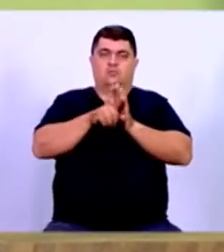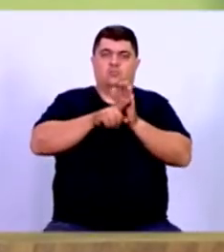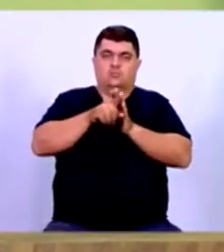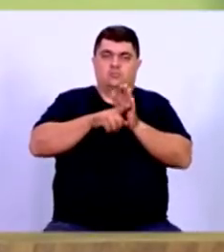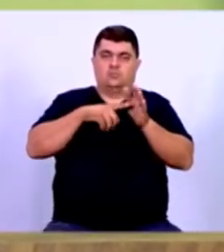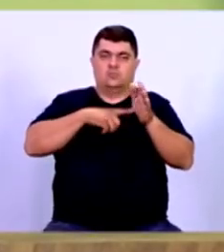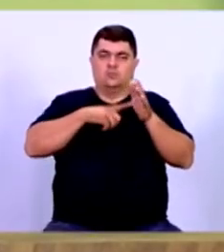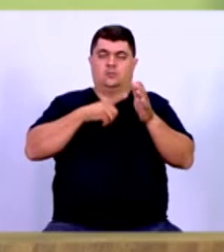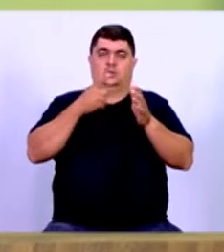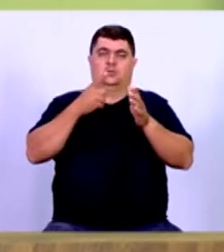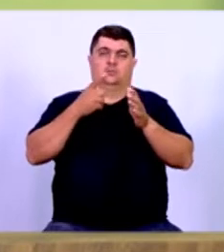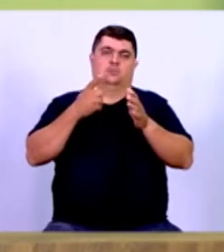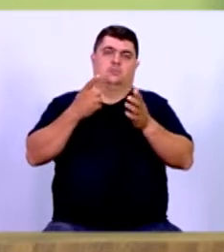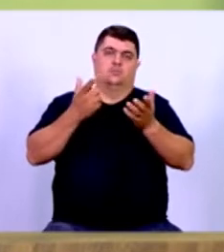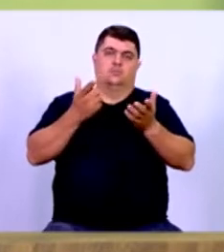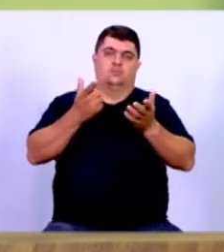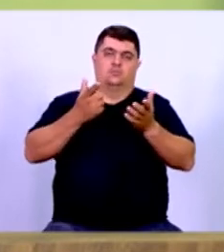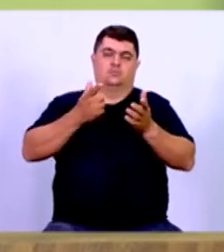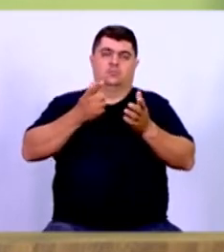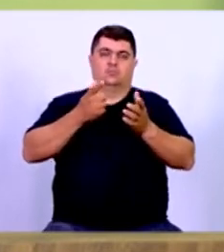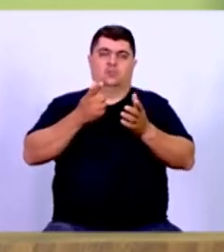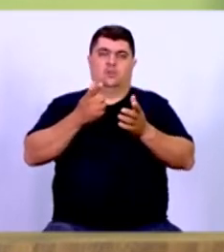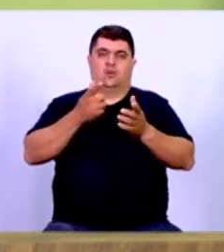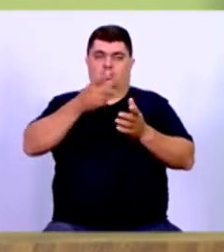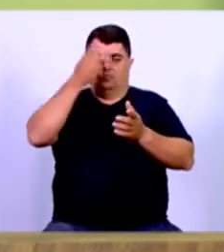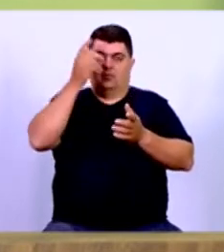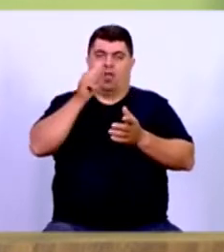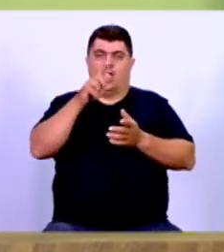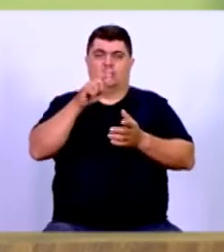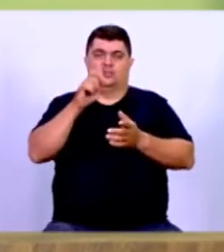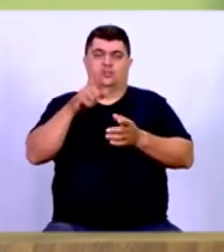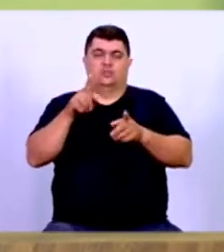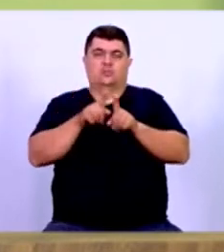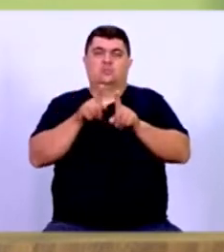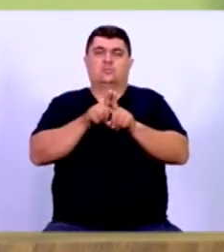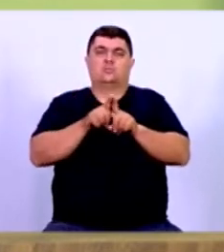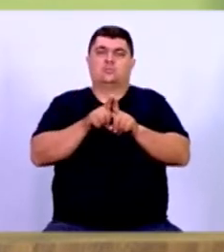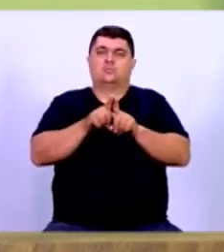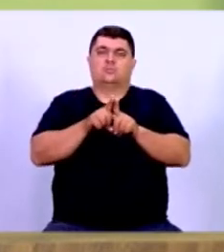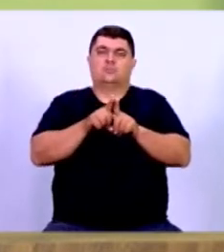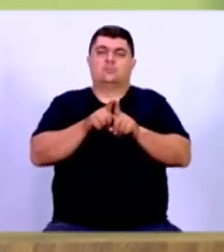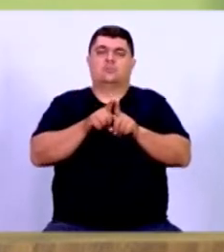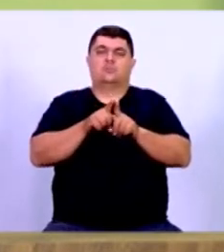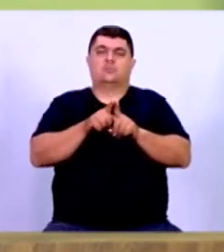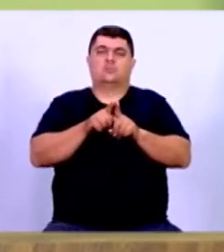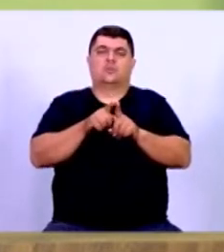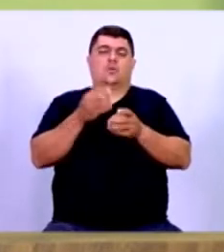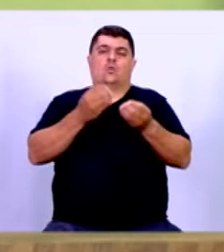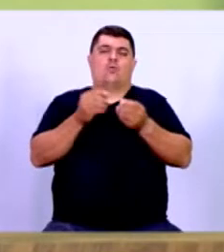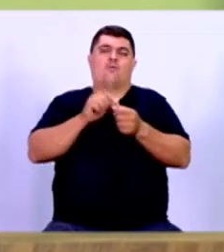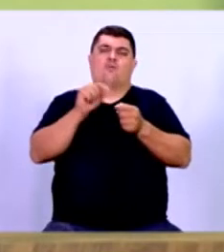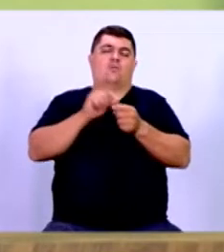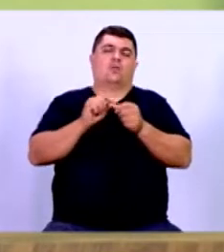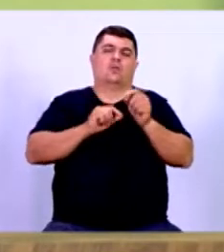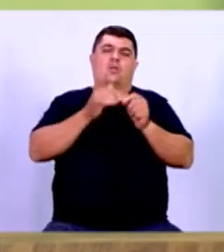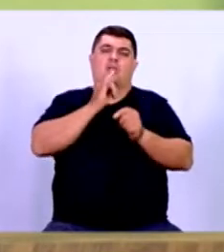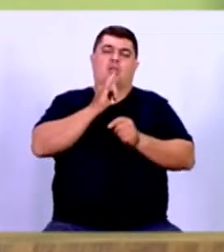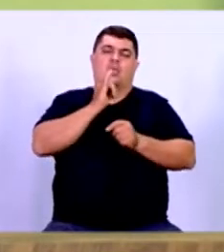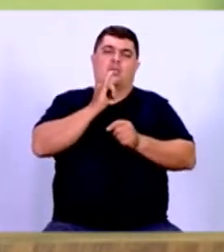papel dos agentes de integração. E quais seriam o papel